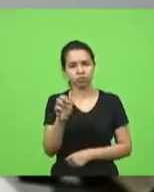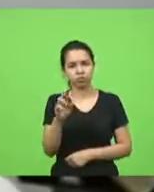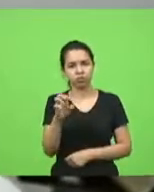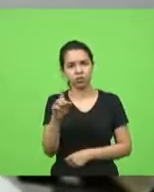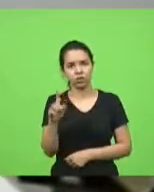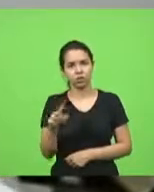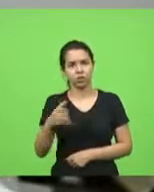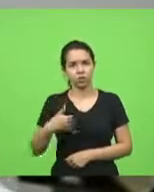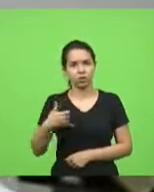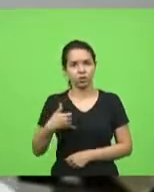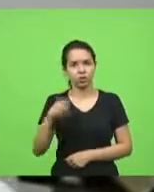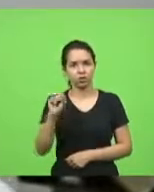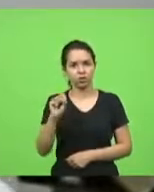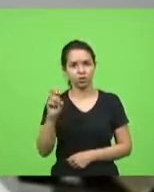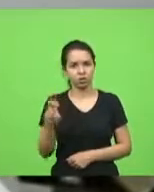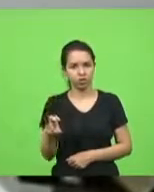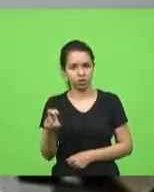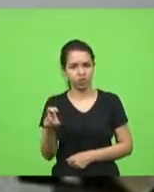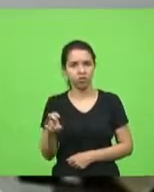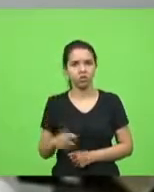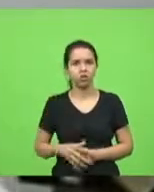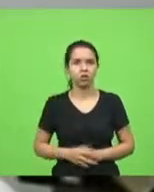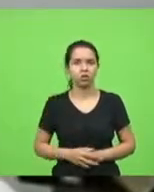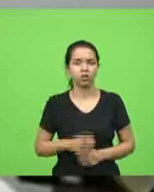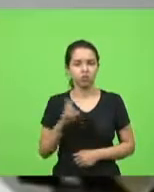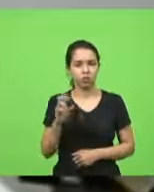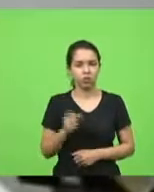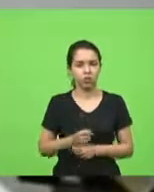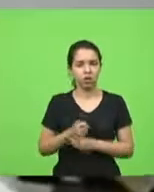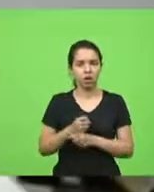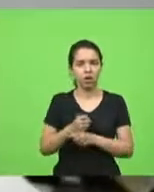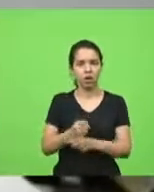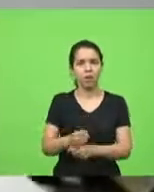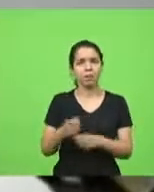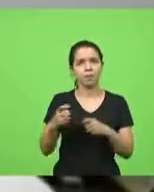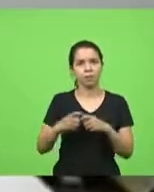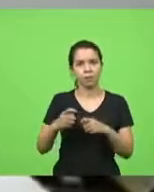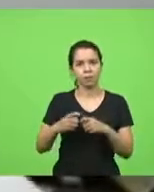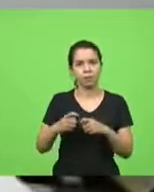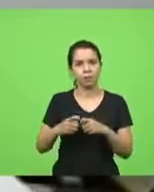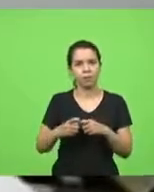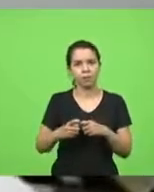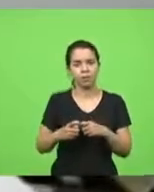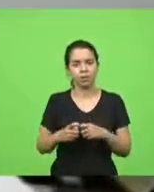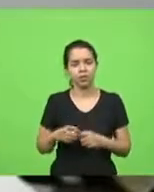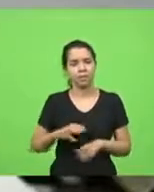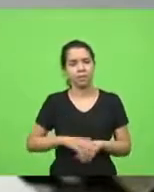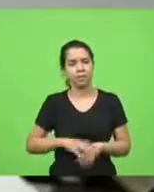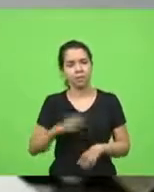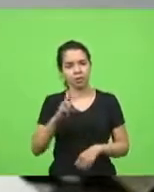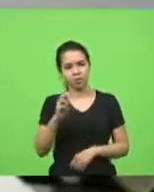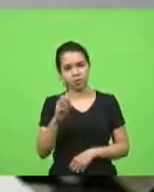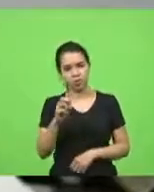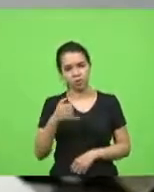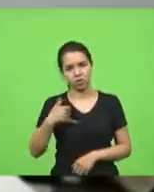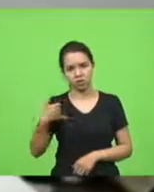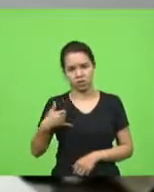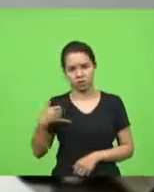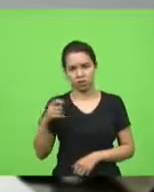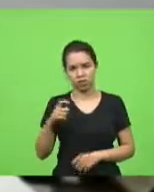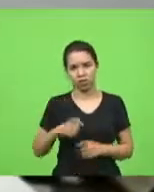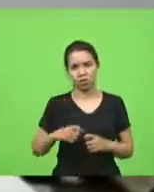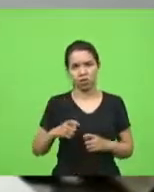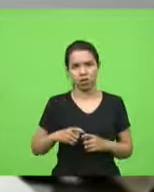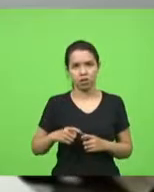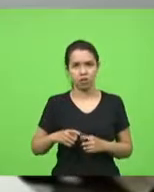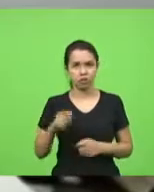anos, 50 anos de medicina, mais de 50 anos de medicina, só em Blumenau. ele